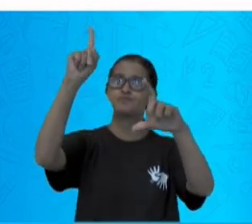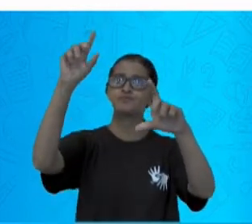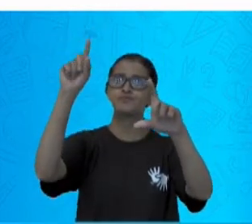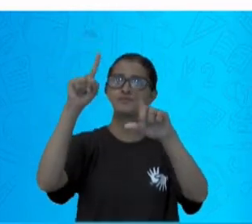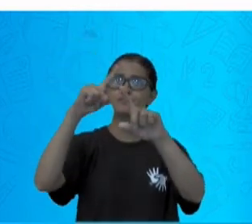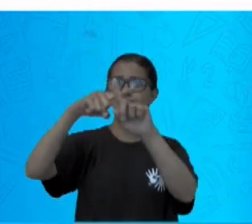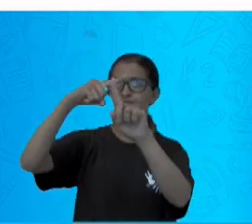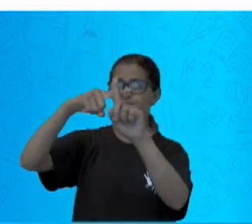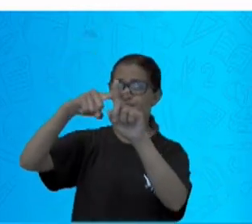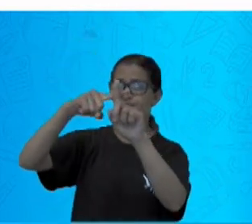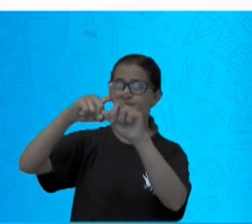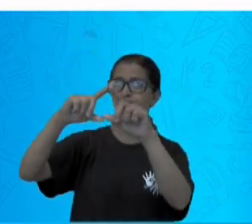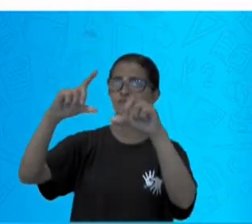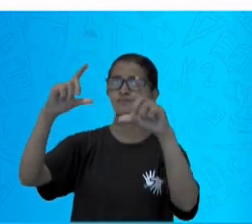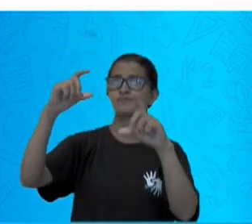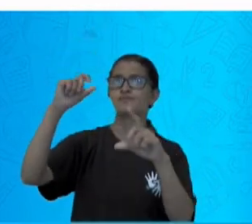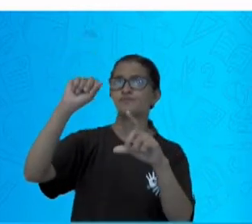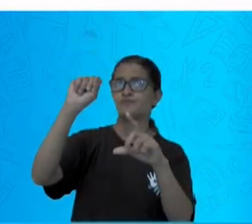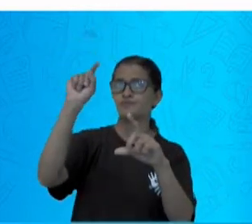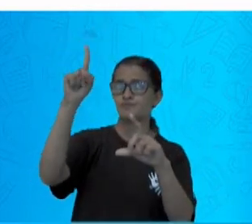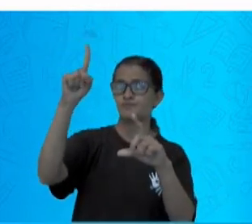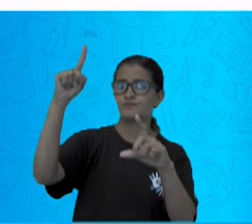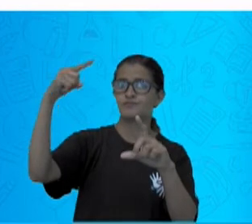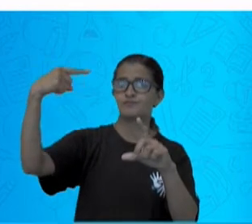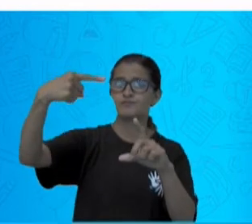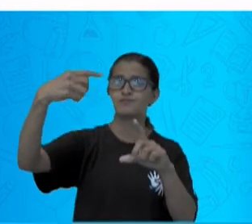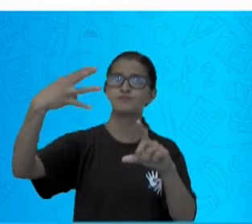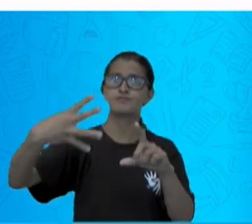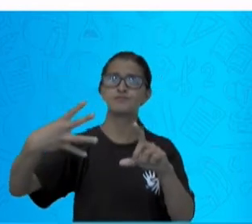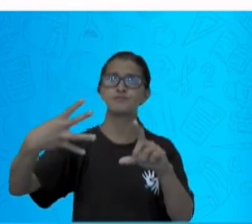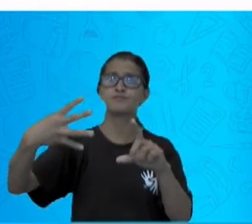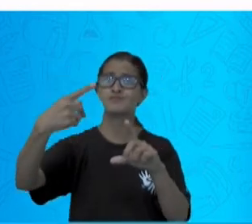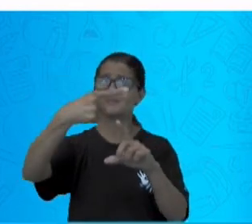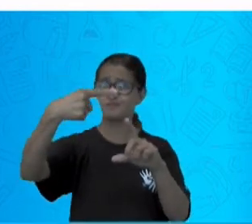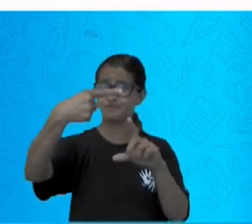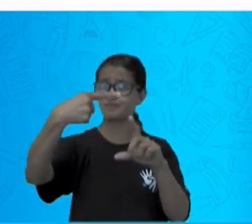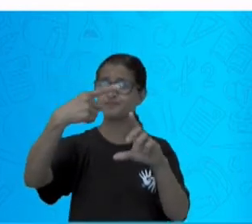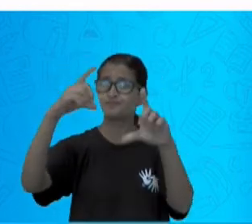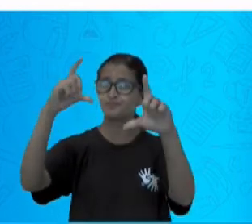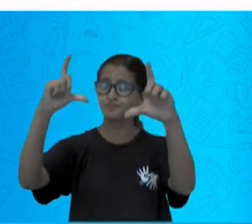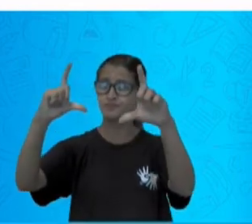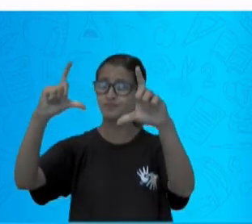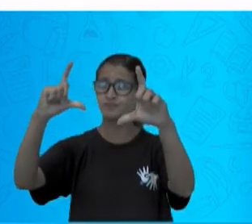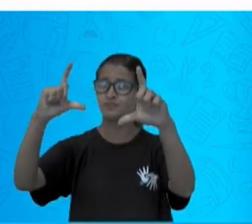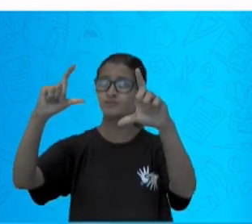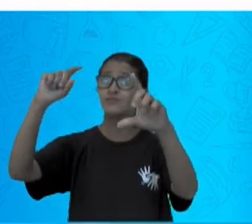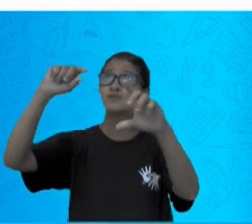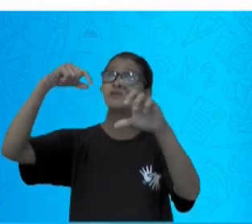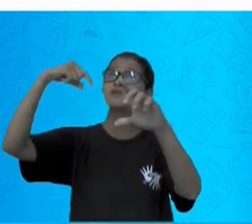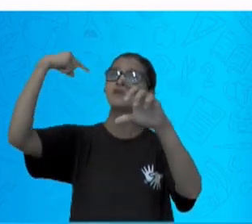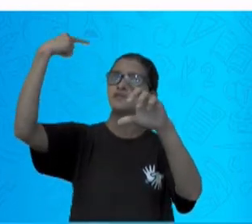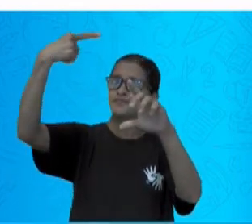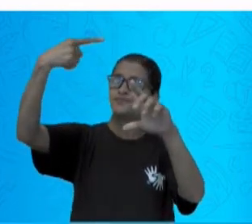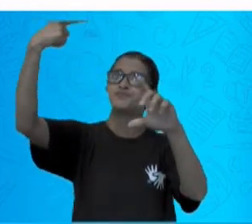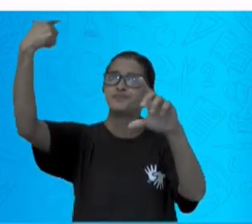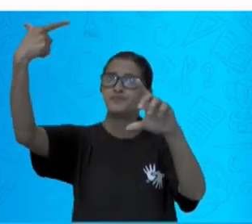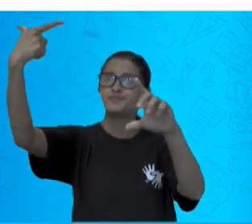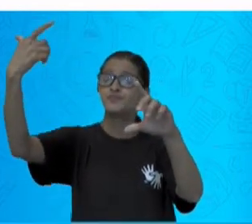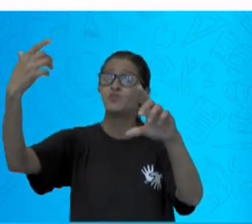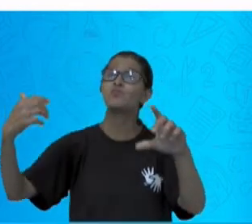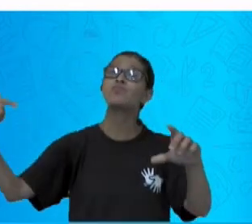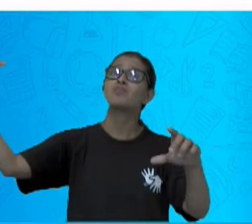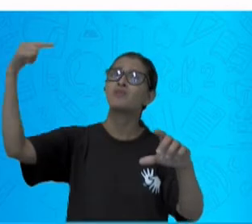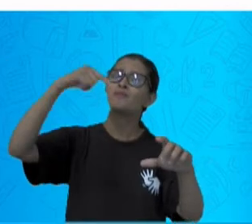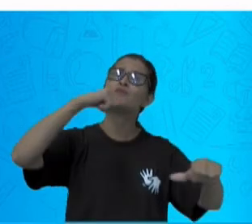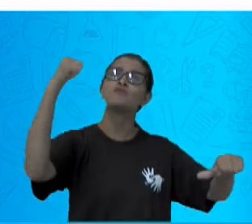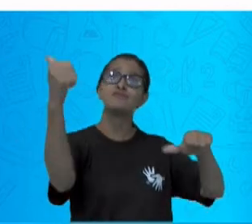eu vou inverter a fração com expoente positivo. Então, inverti. 3 meios